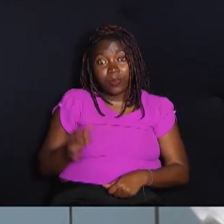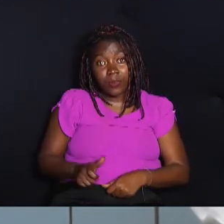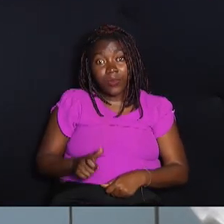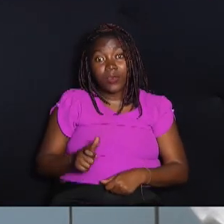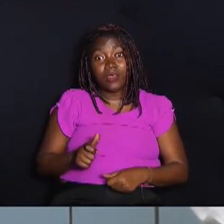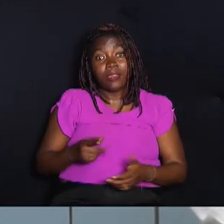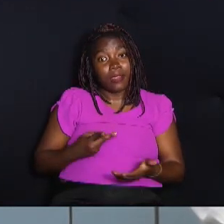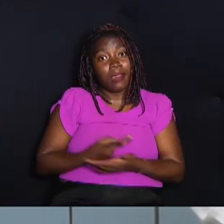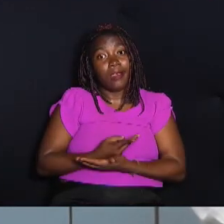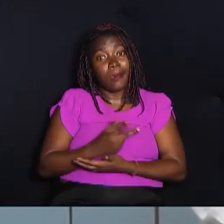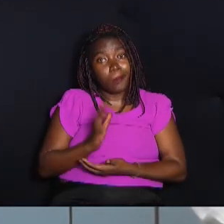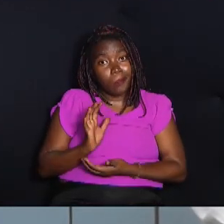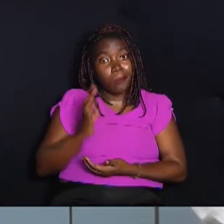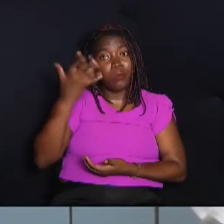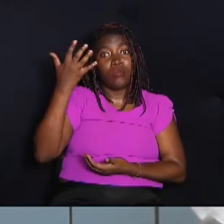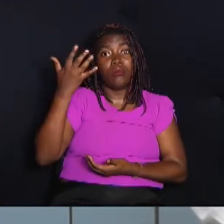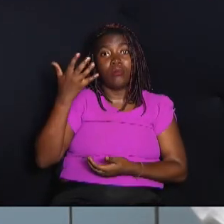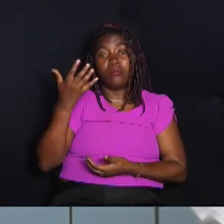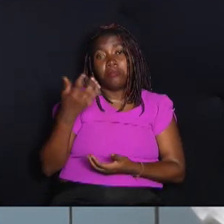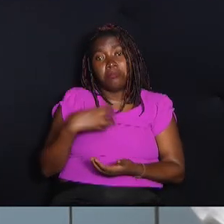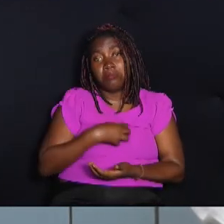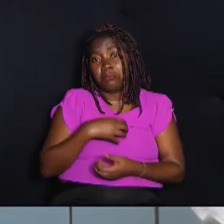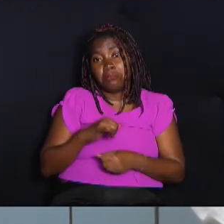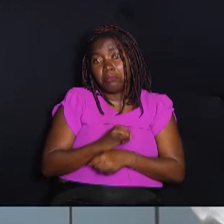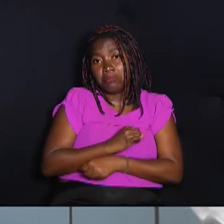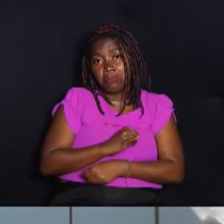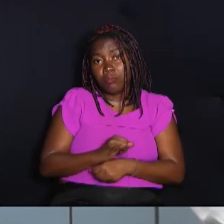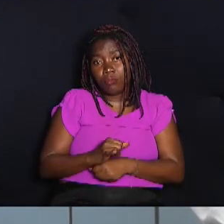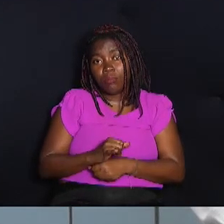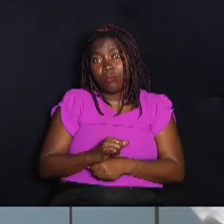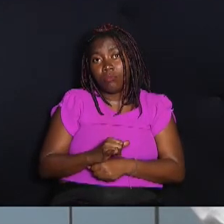crime seja, de alguma forma,